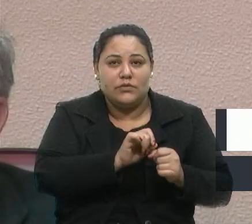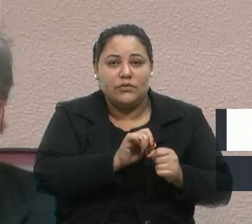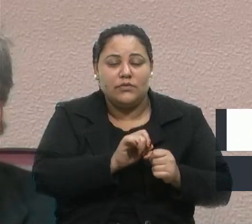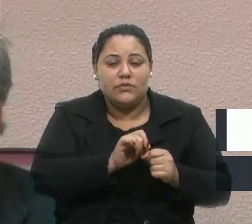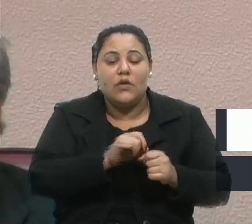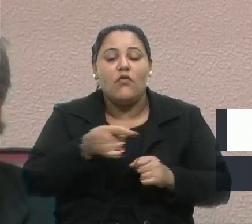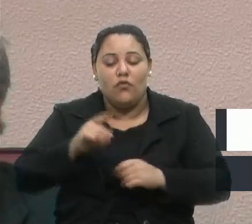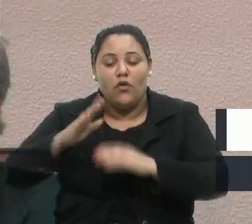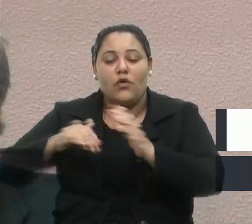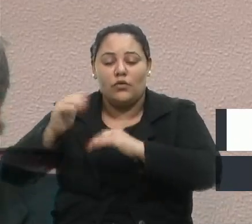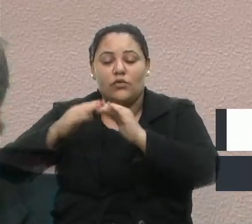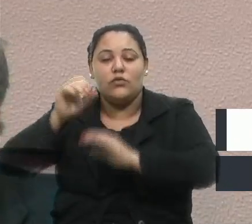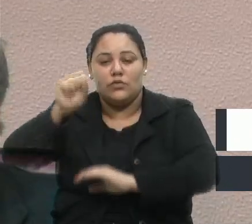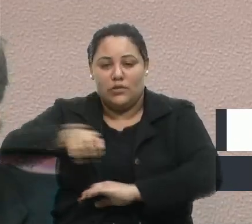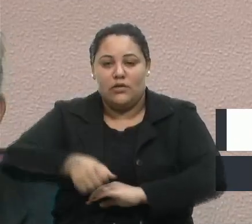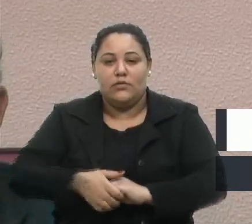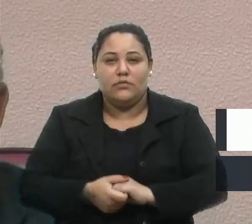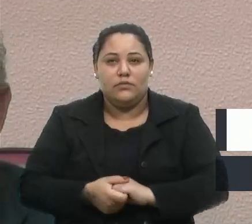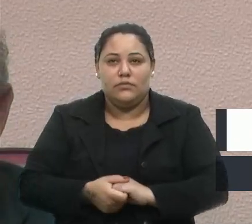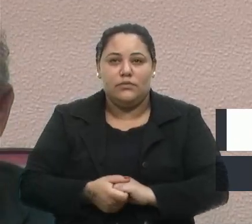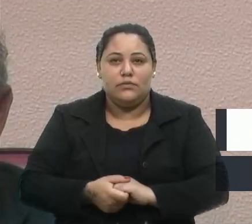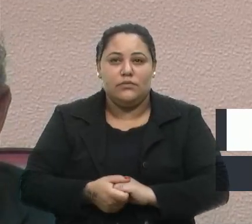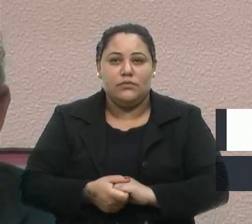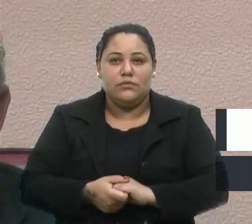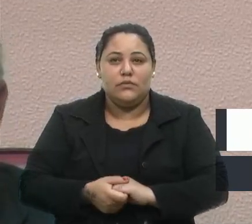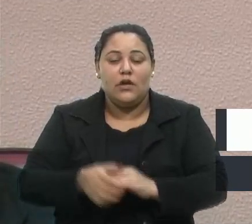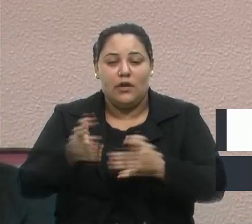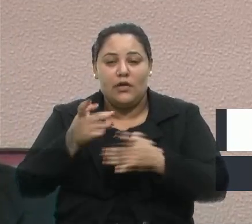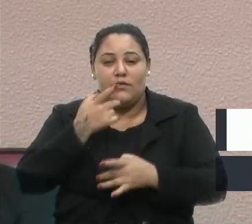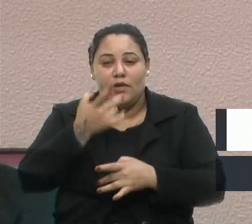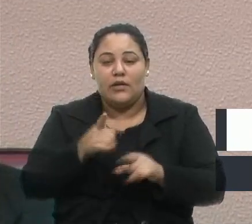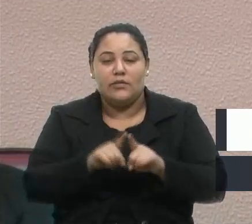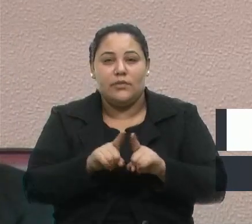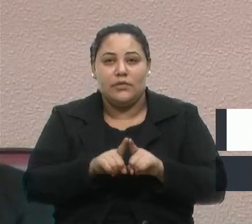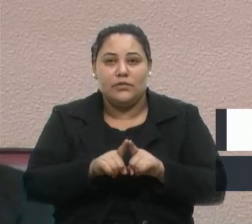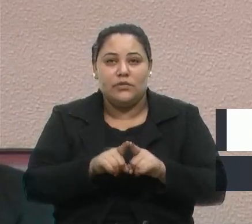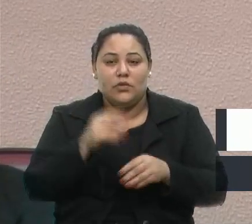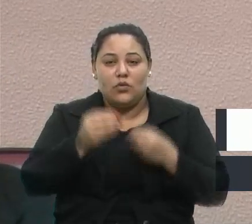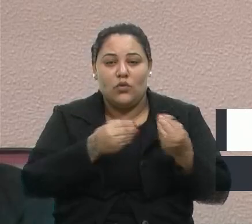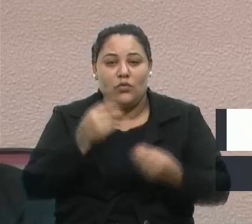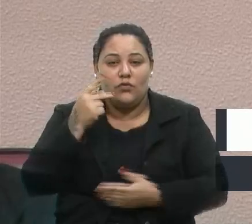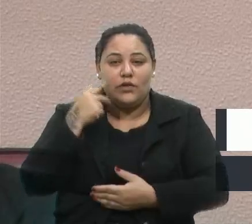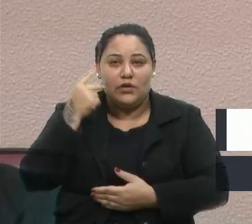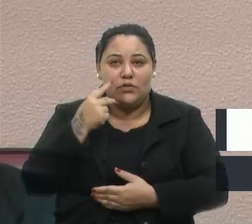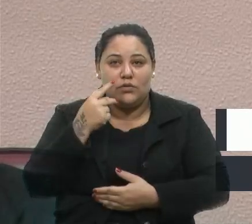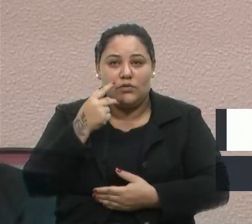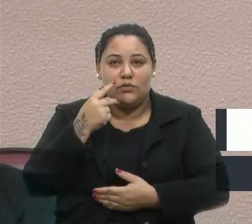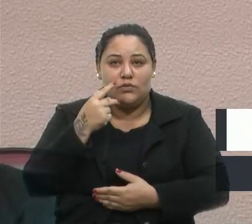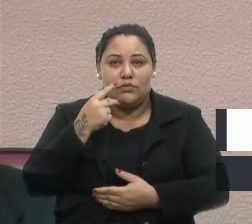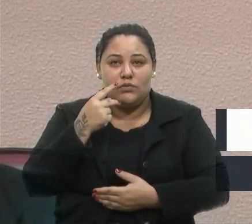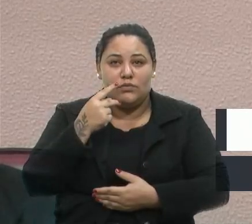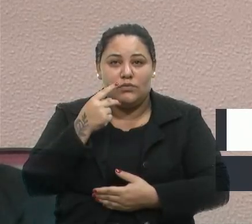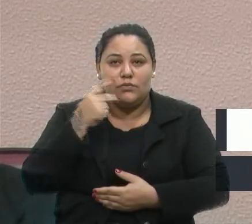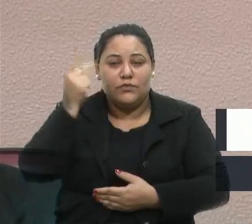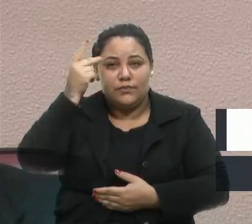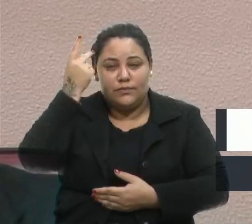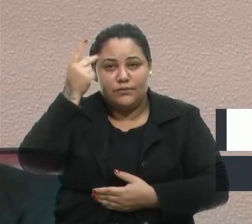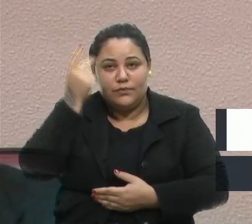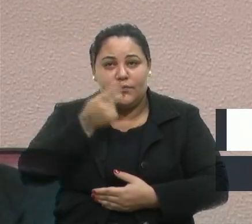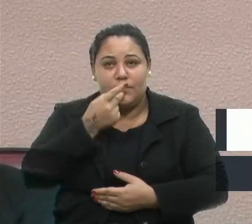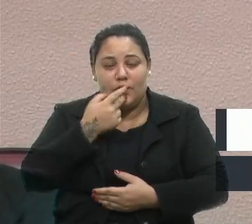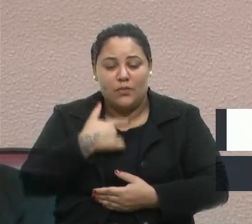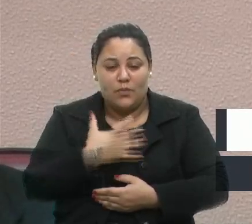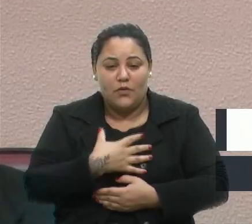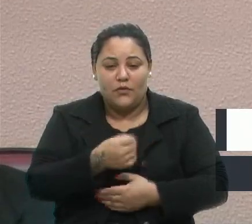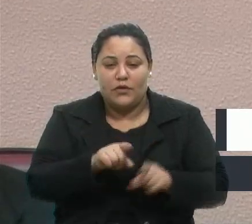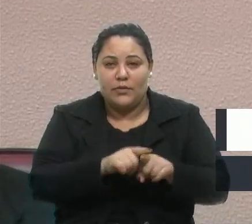Foi construído sim. Quero dizer que, como o vereador Luiz falou, algumas experiências que tive, né? Meu filho, quando